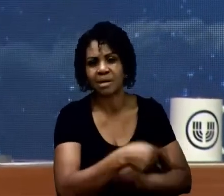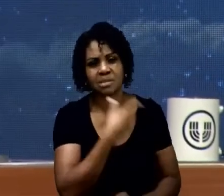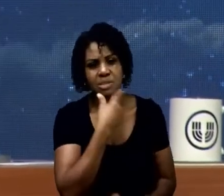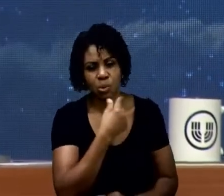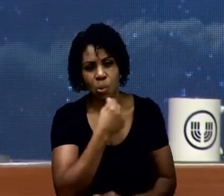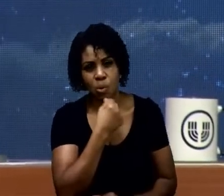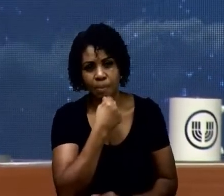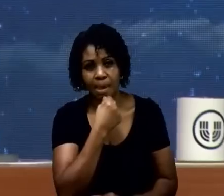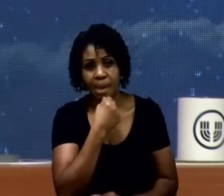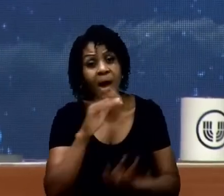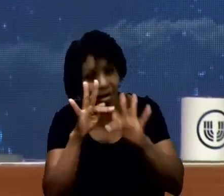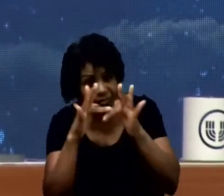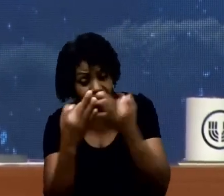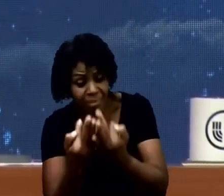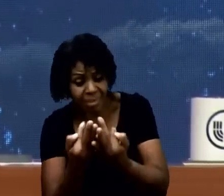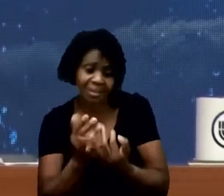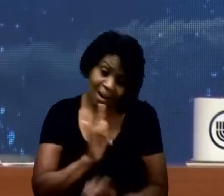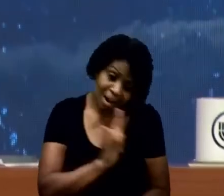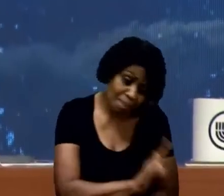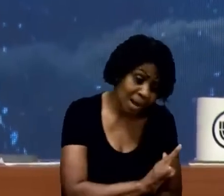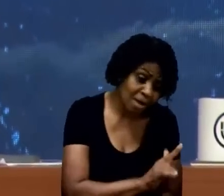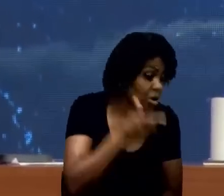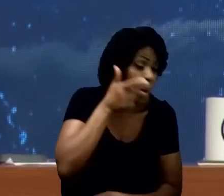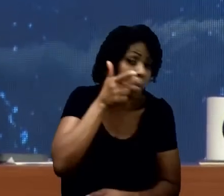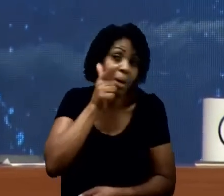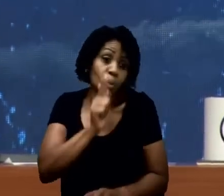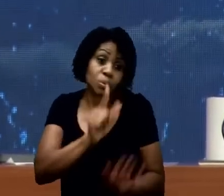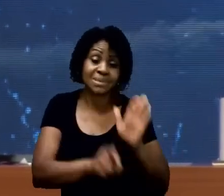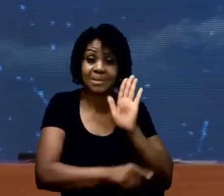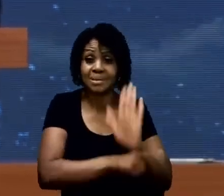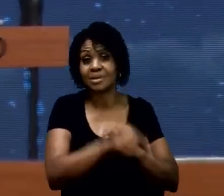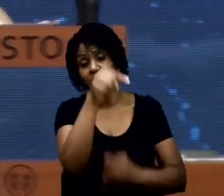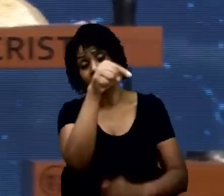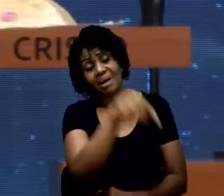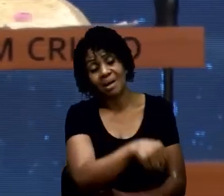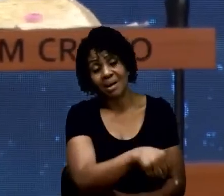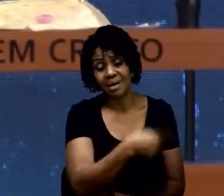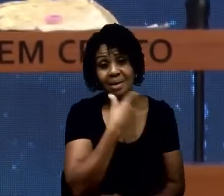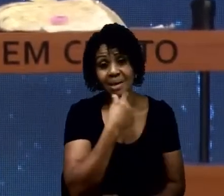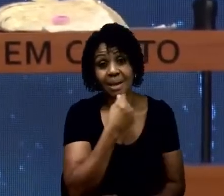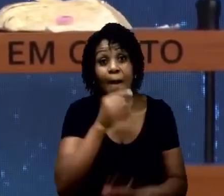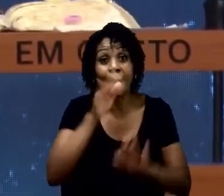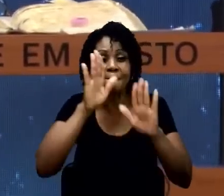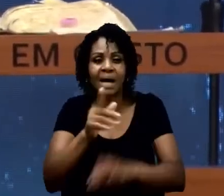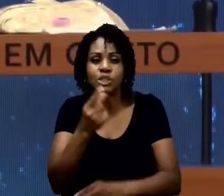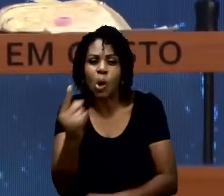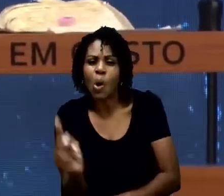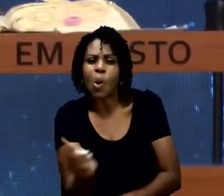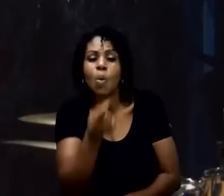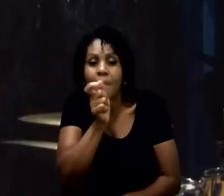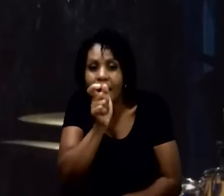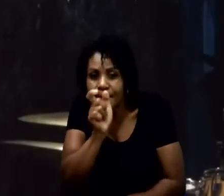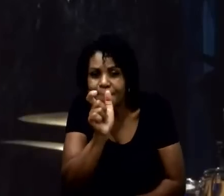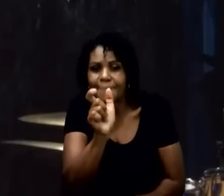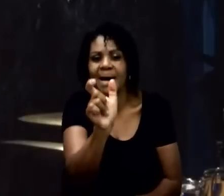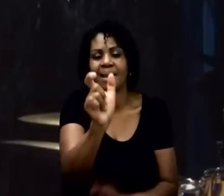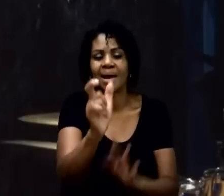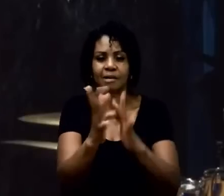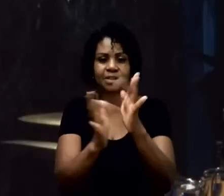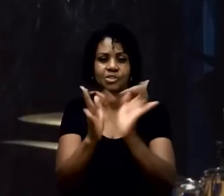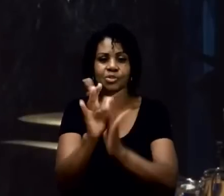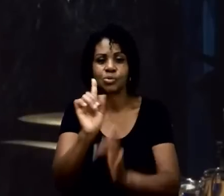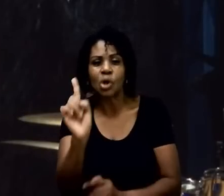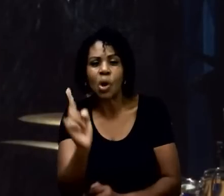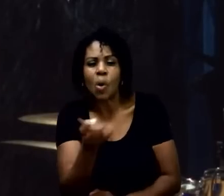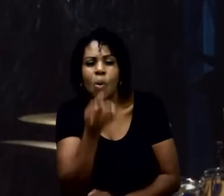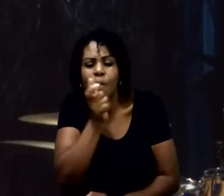Amava. Claro que amava. Mas eles não conseguiam ajudar aquele homem. Bastou uma palavra de Jesus. Uma